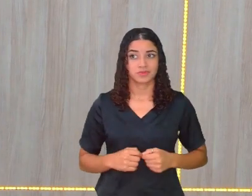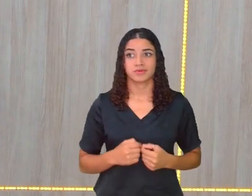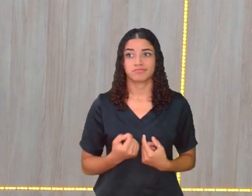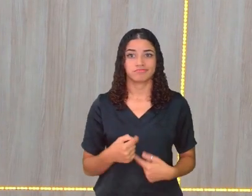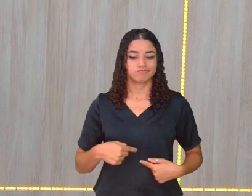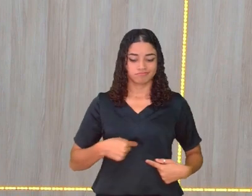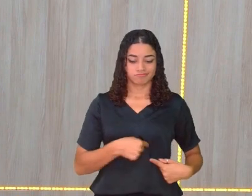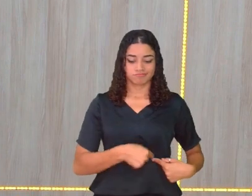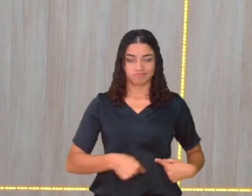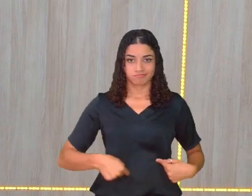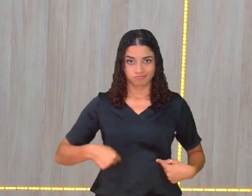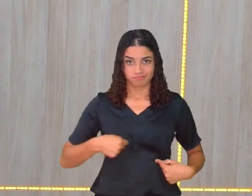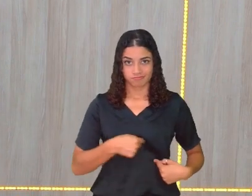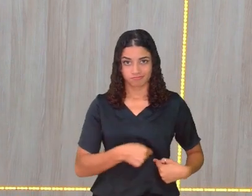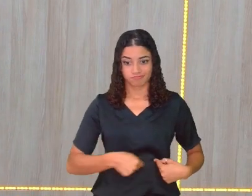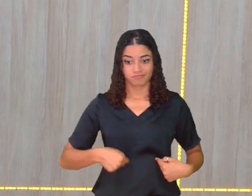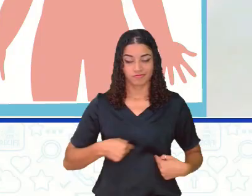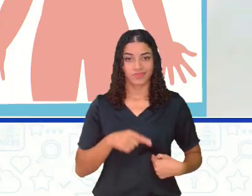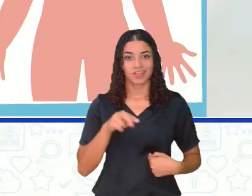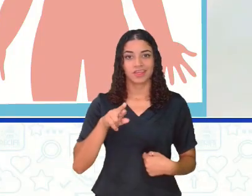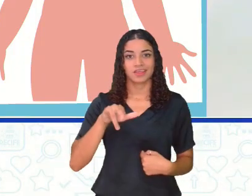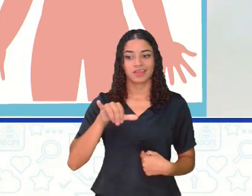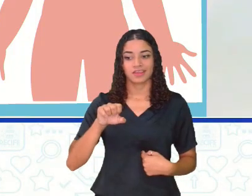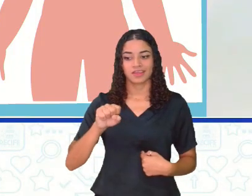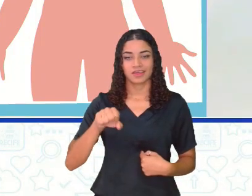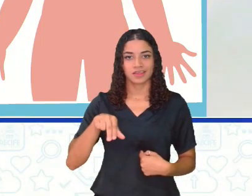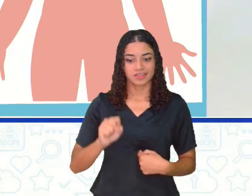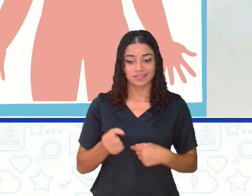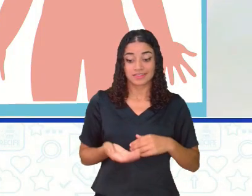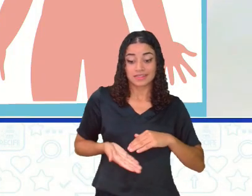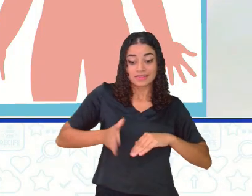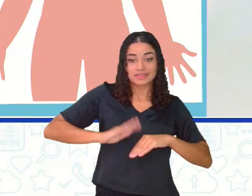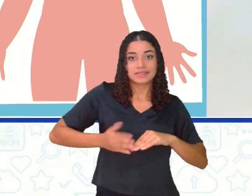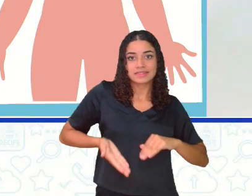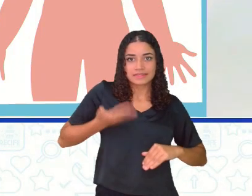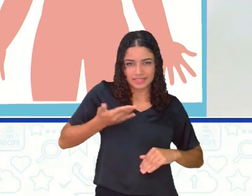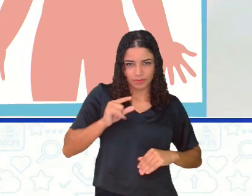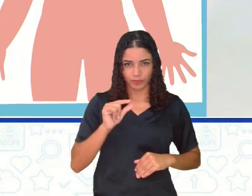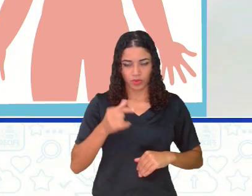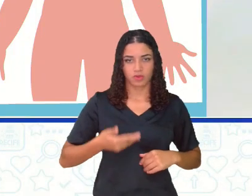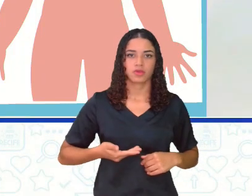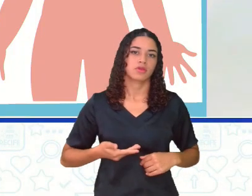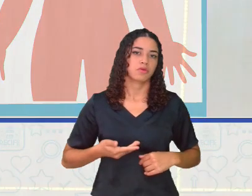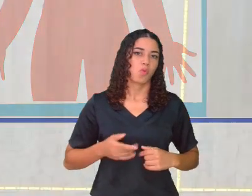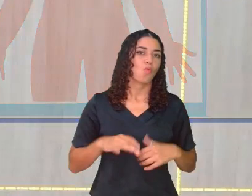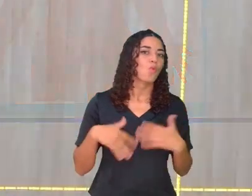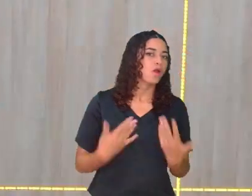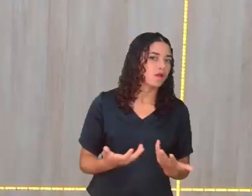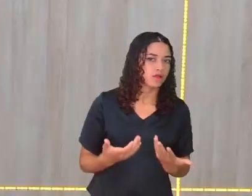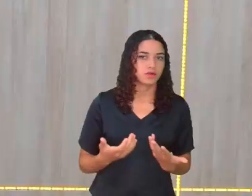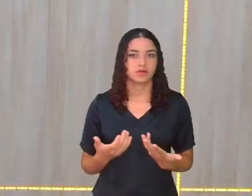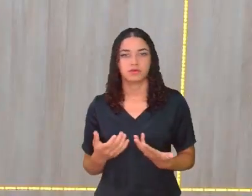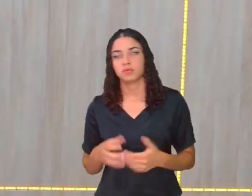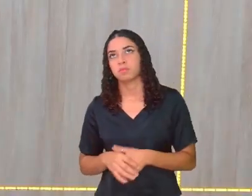relação acima dos rins, que glândula nós vamos encontrar. Em relação à